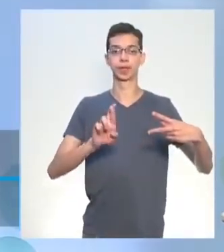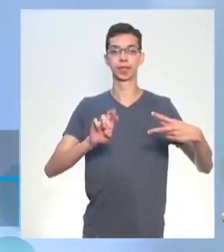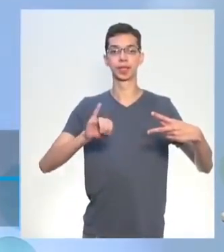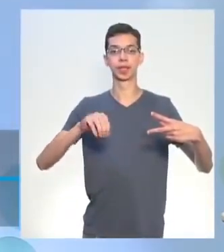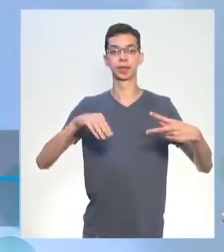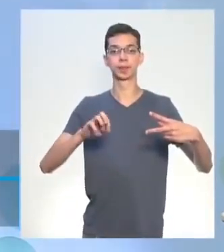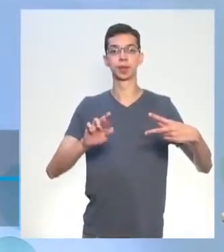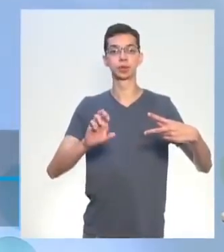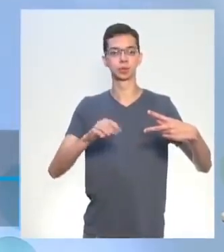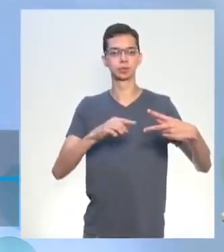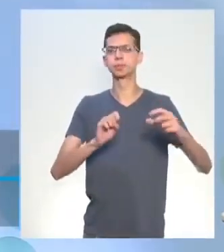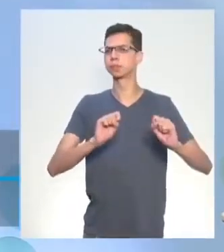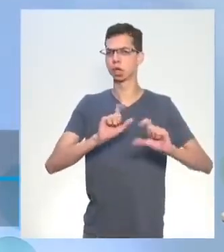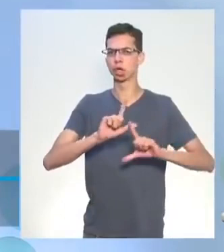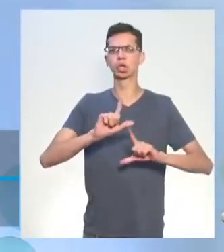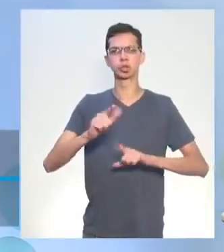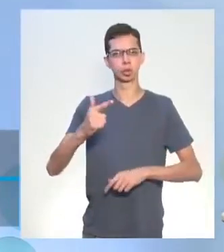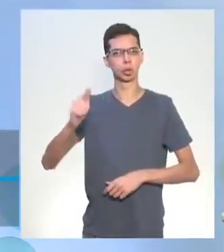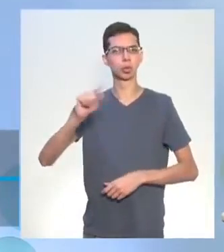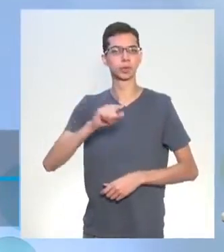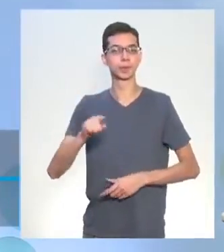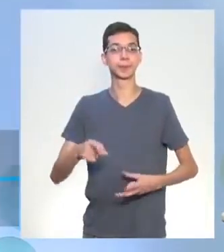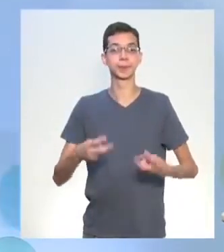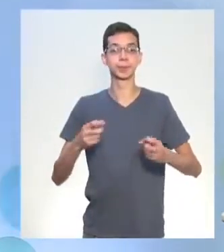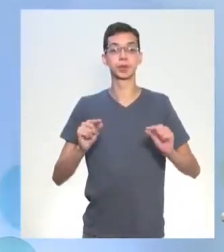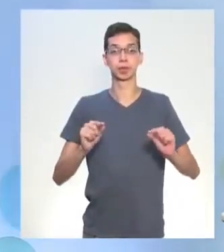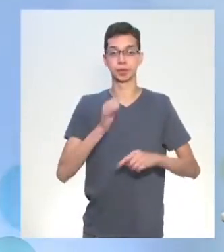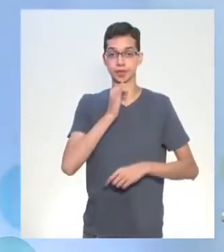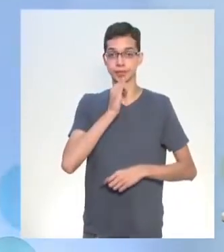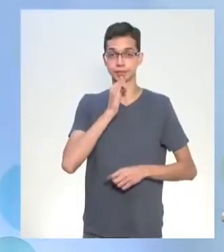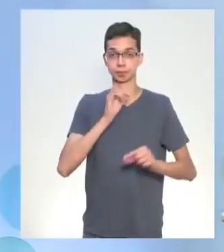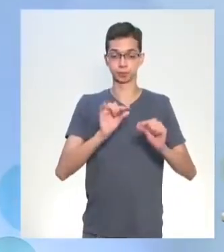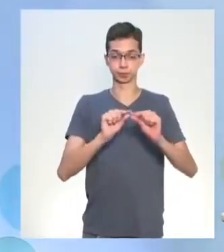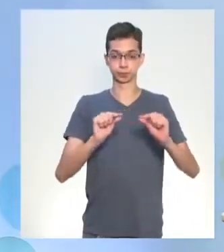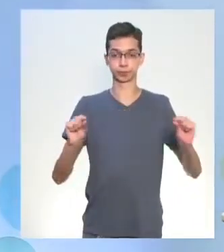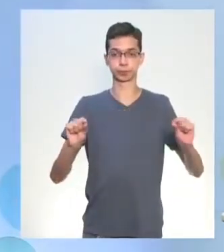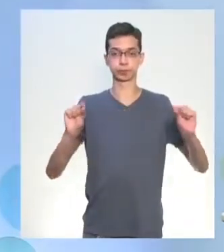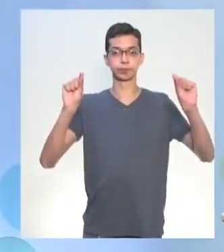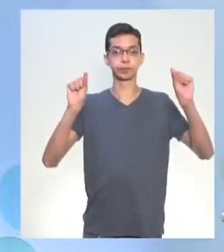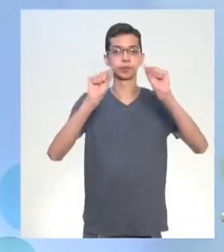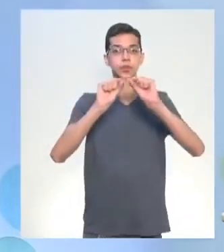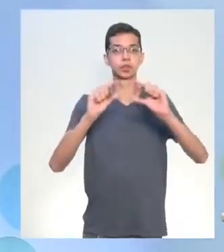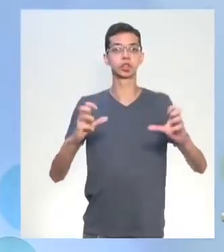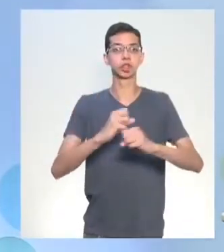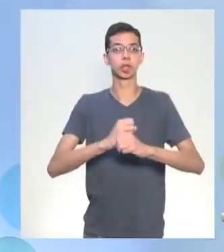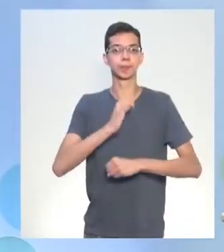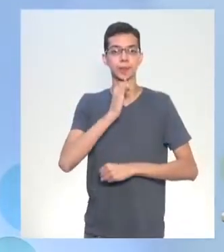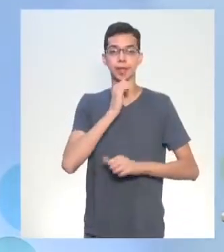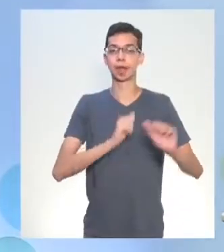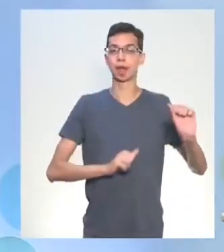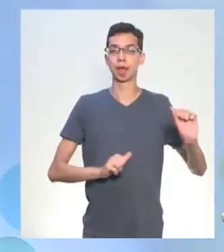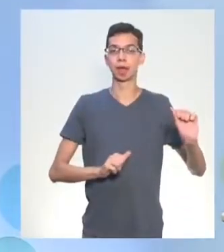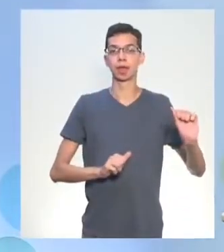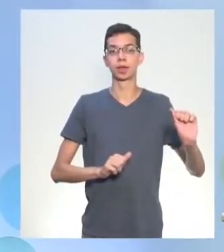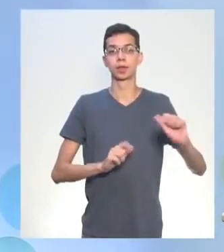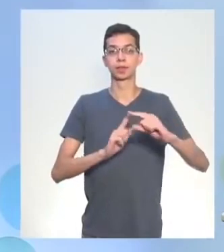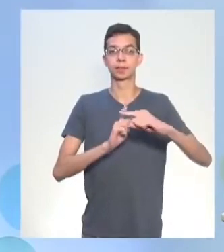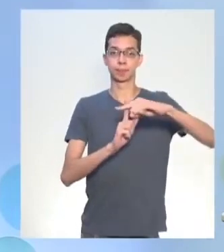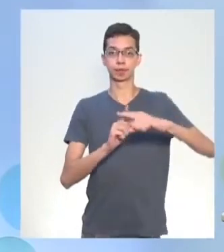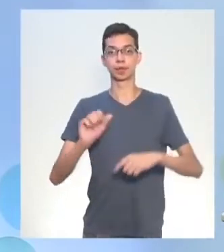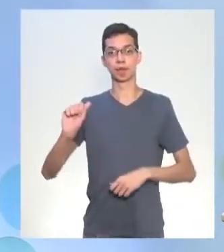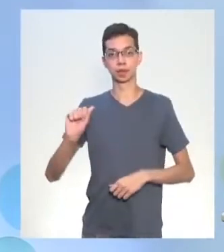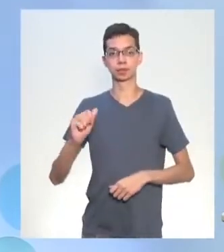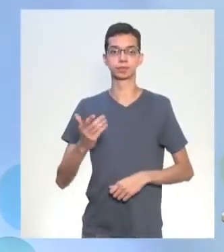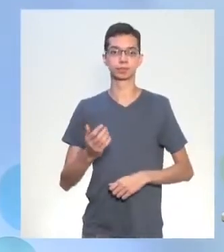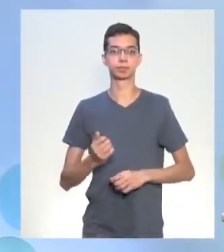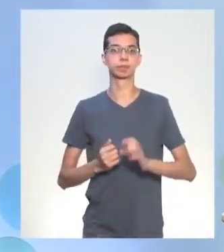E aí a gente percebe que é só somar os lados, não é isso? Então vai ficar assim, ó, A mais A, B mais B, ou A mais B